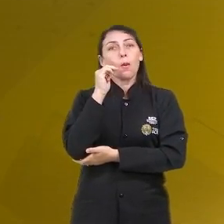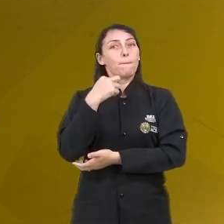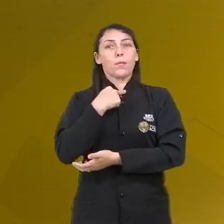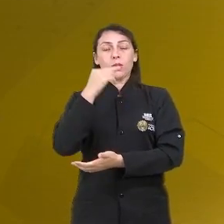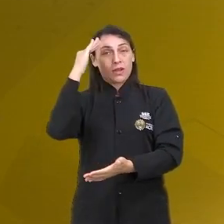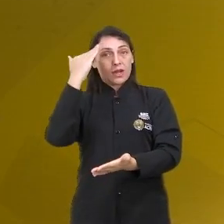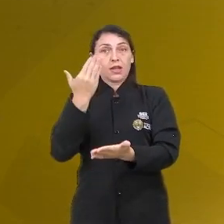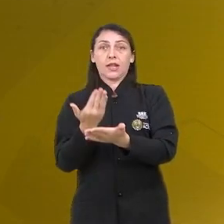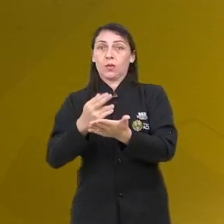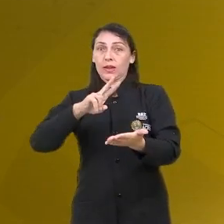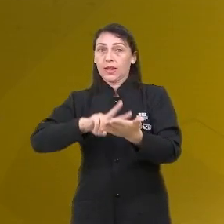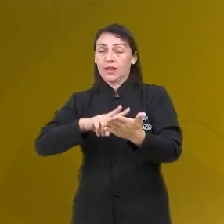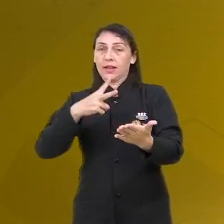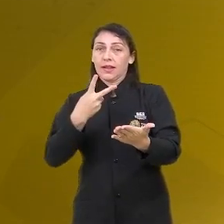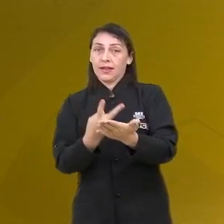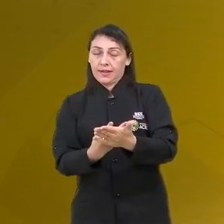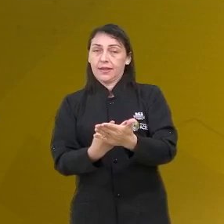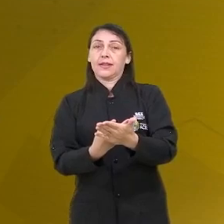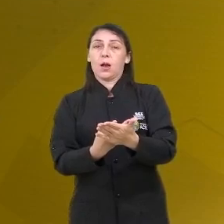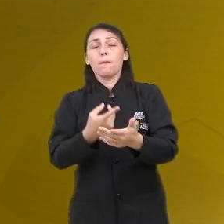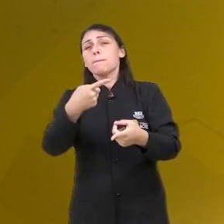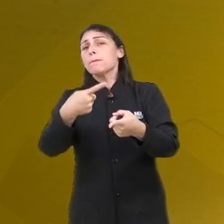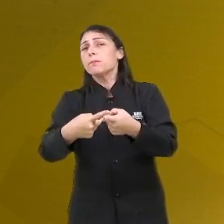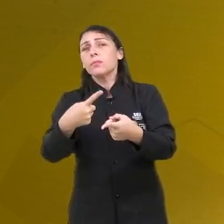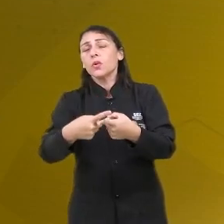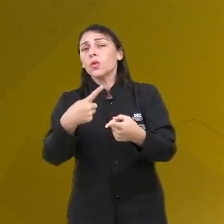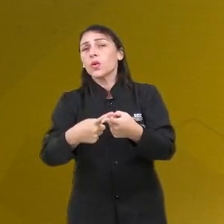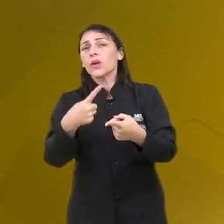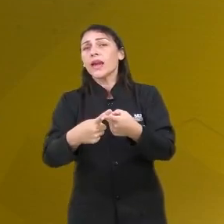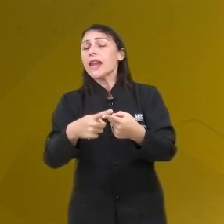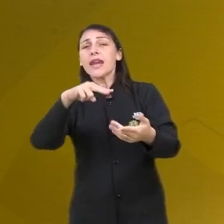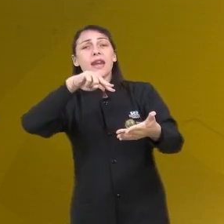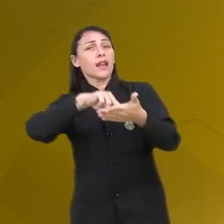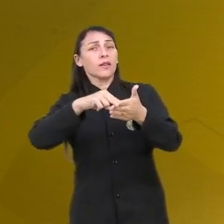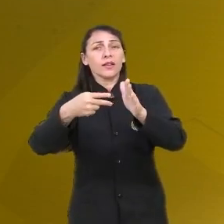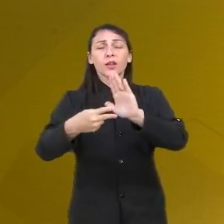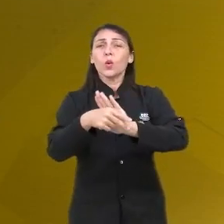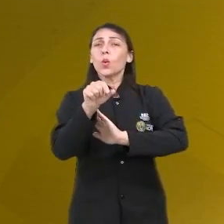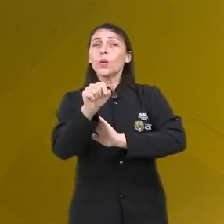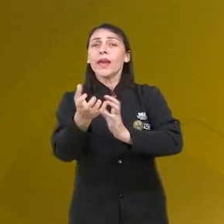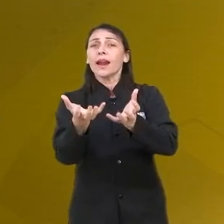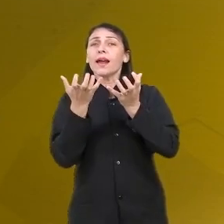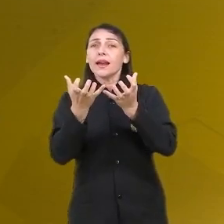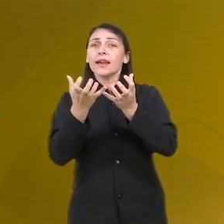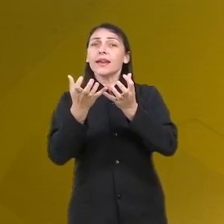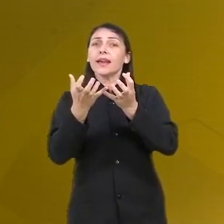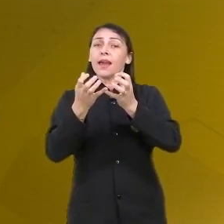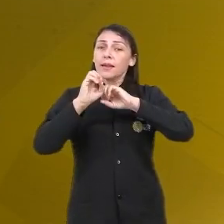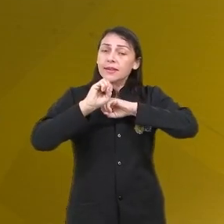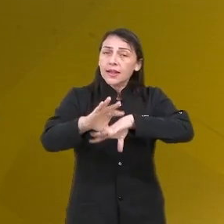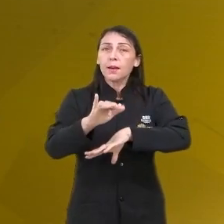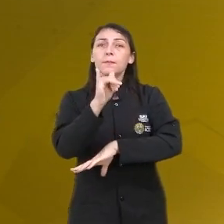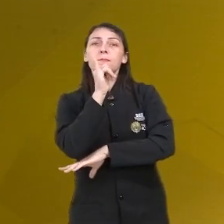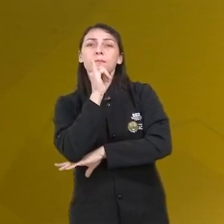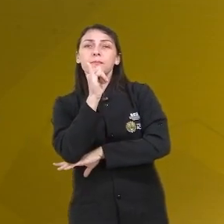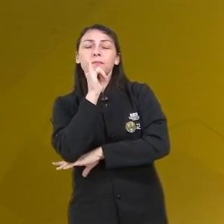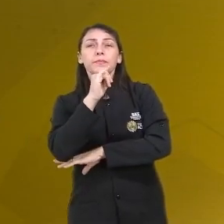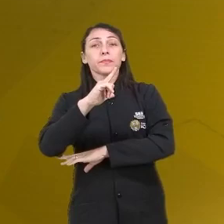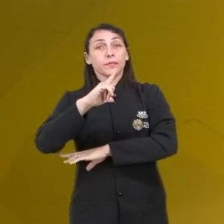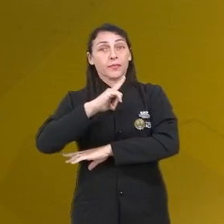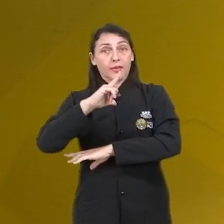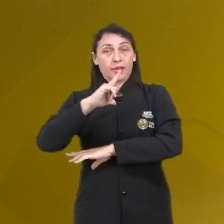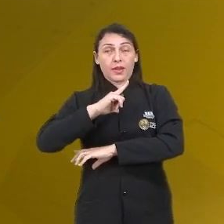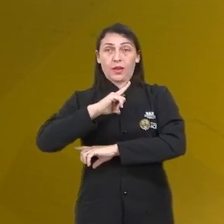numa tradução literal da expressão, porque talvez ela não signifique o que ela quer dizer. Por exemplo, temos uma